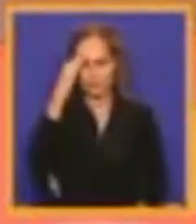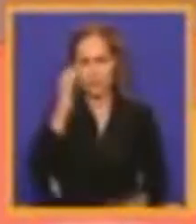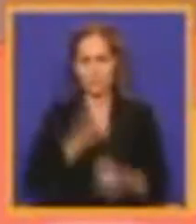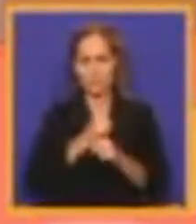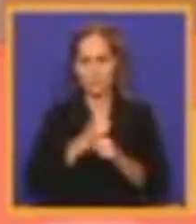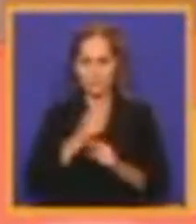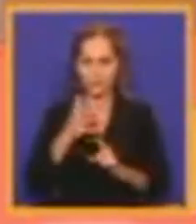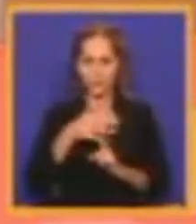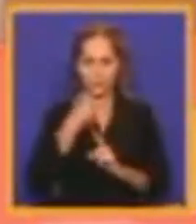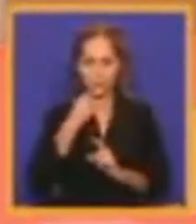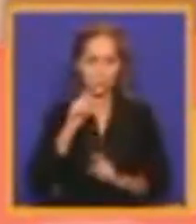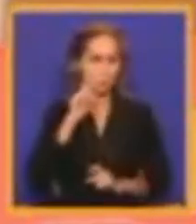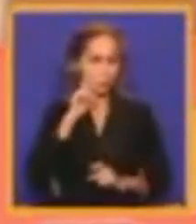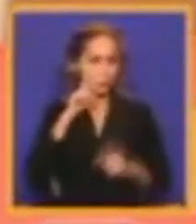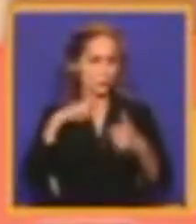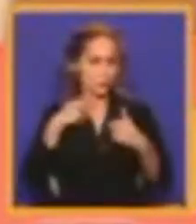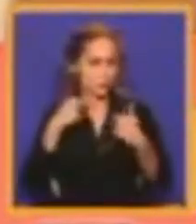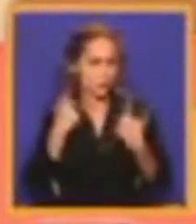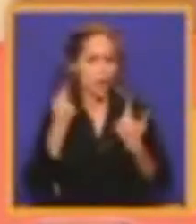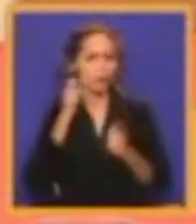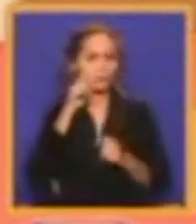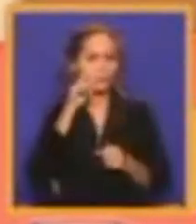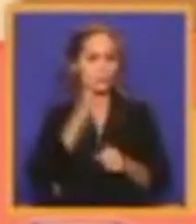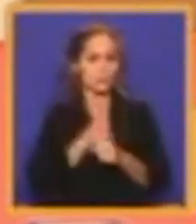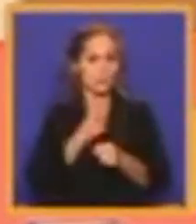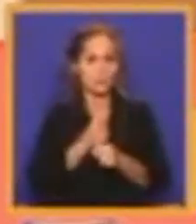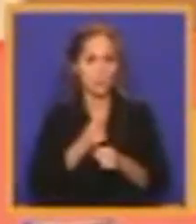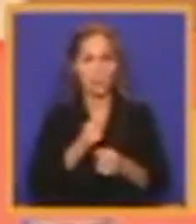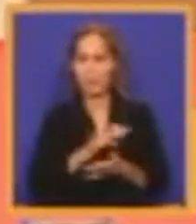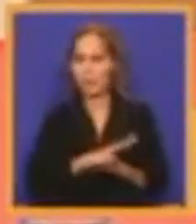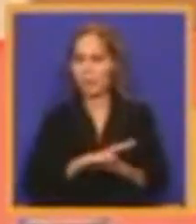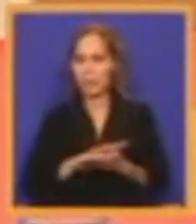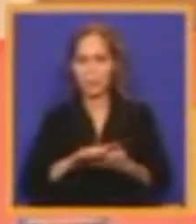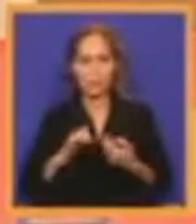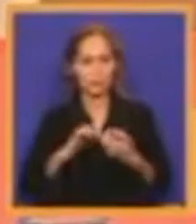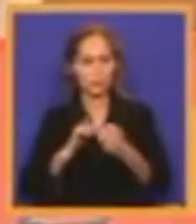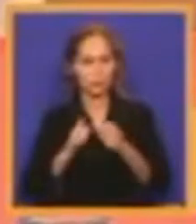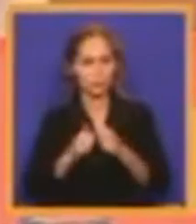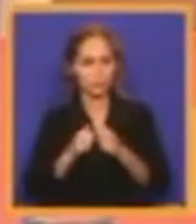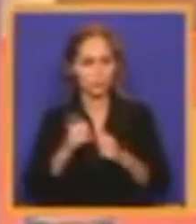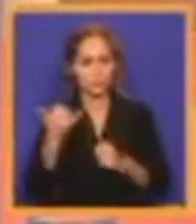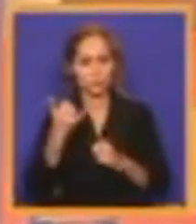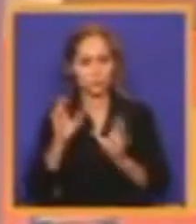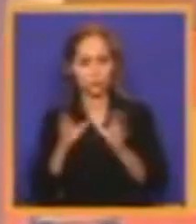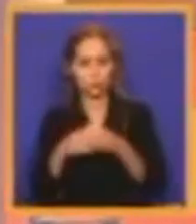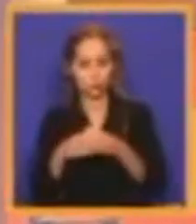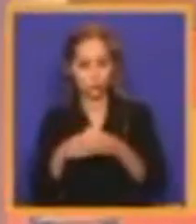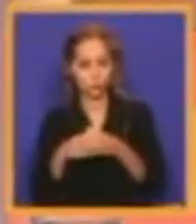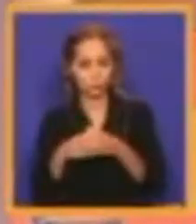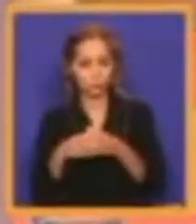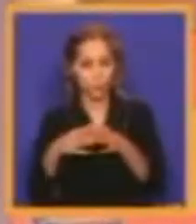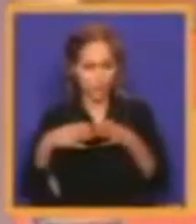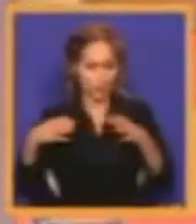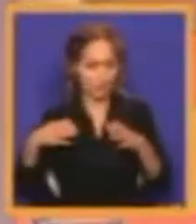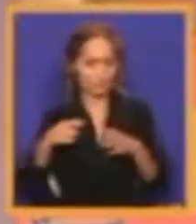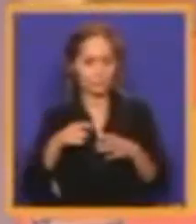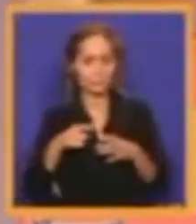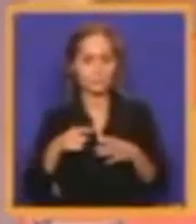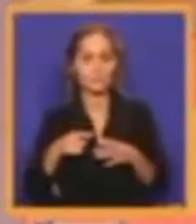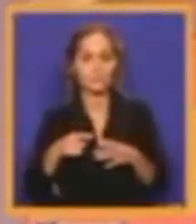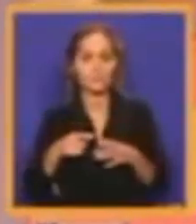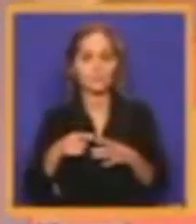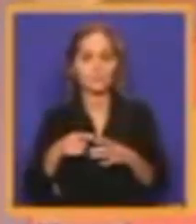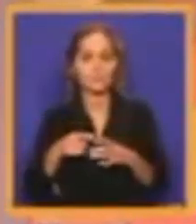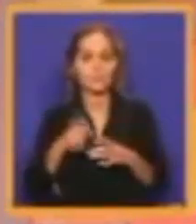mesmo segurança a nível pessoal e profissional, não, nada disso está em causa. Depois vem um segundo grupinho, aliás grande, por sinal,